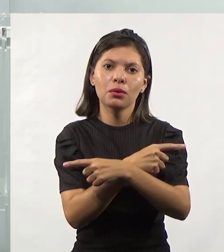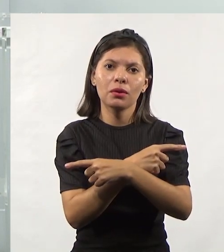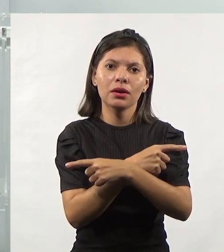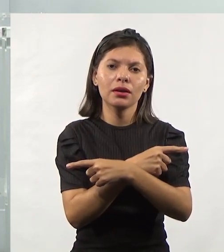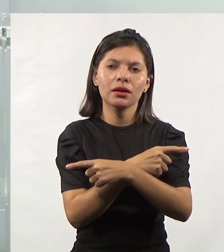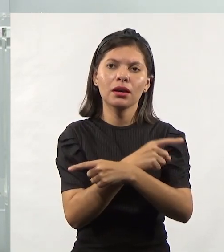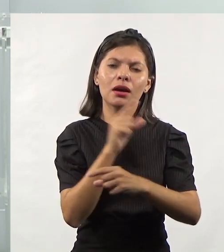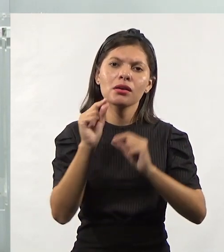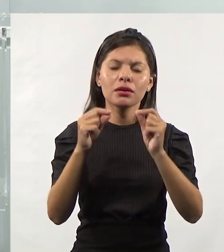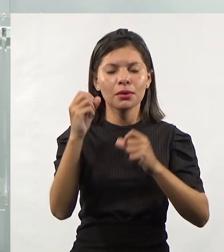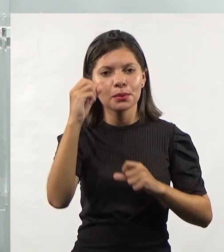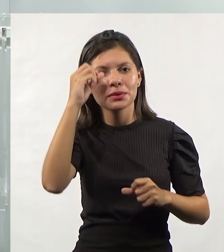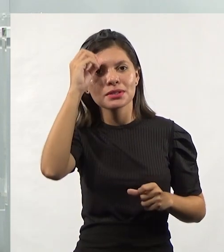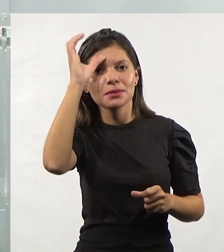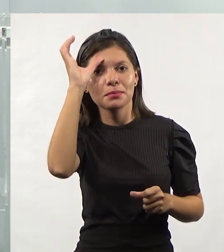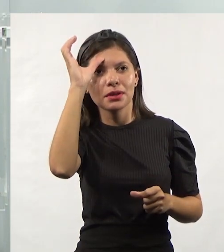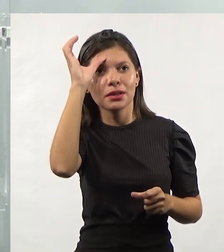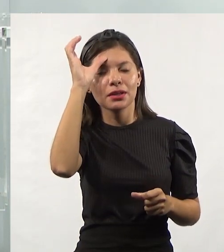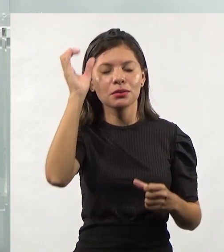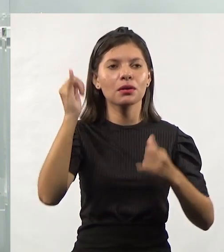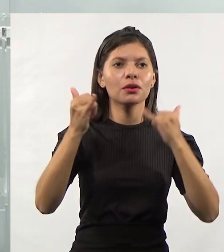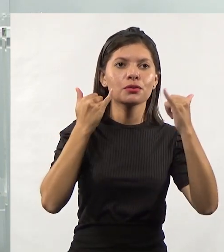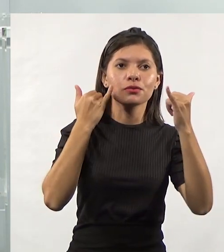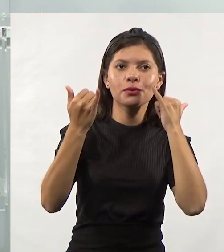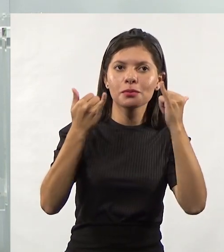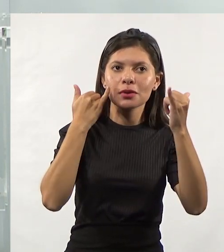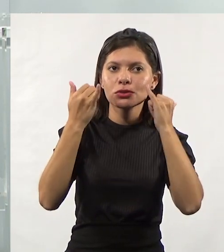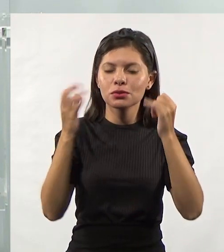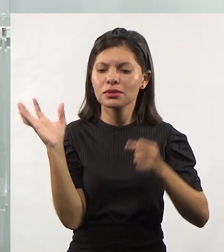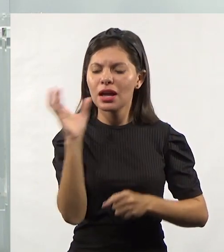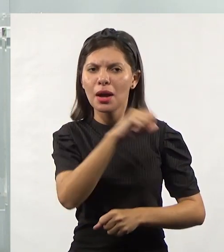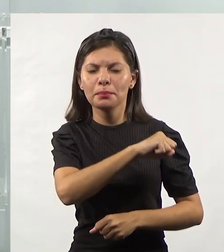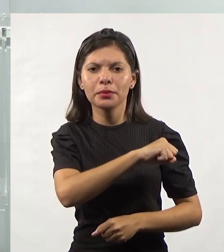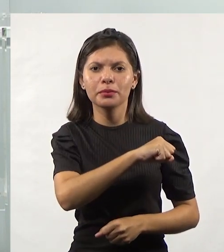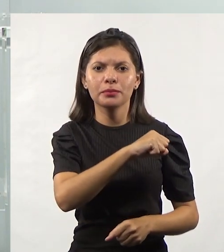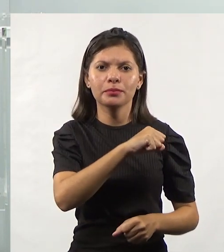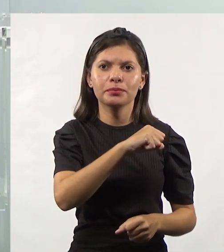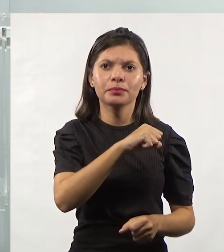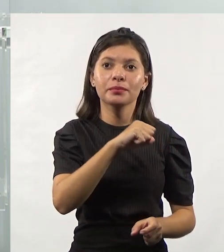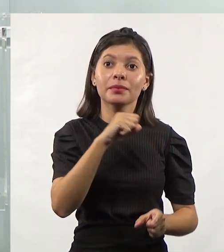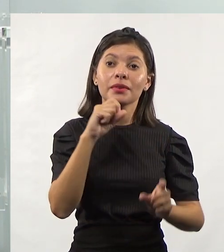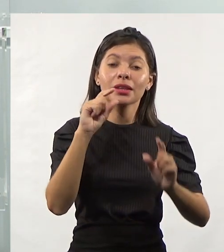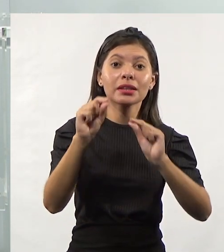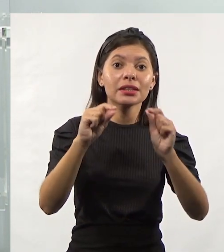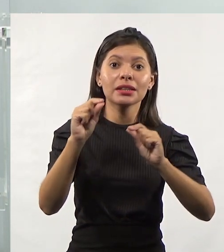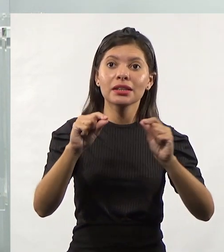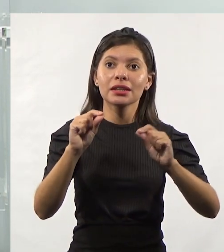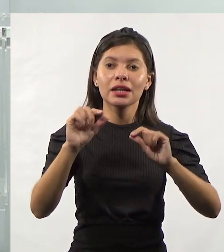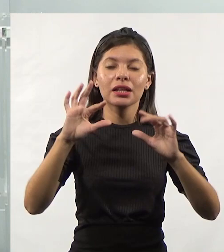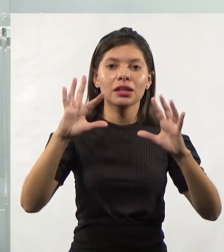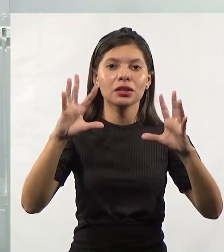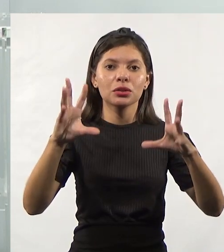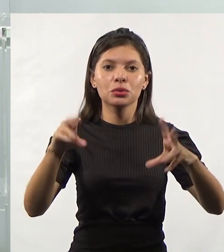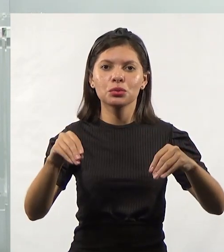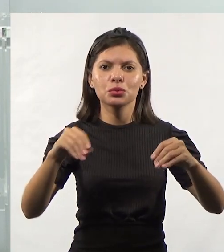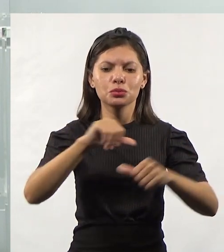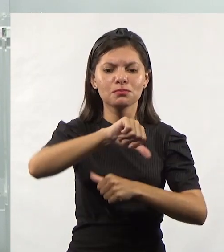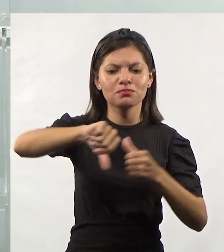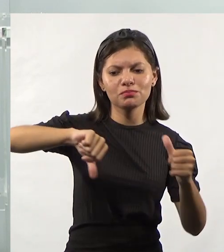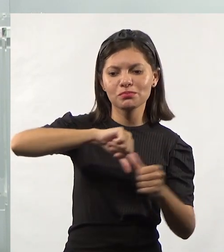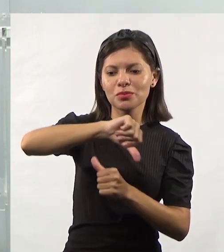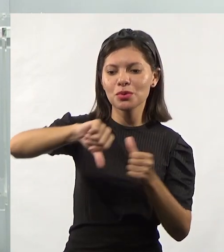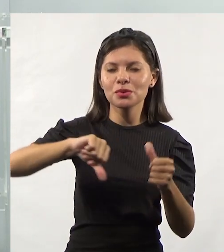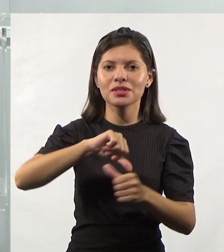de informações. A gente troca conhecimentos, informações de forma tão rápida que